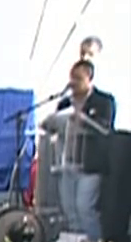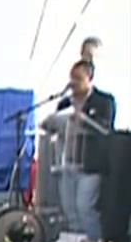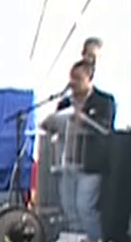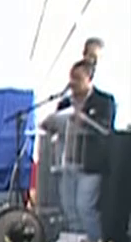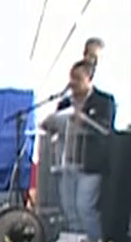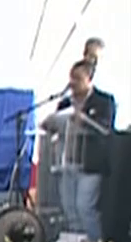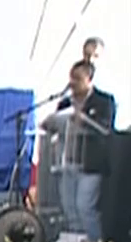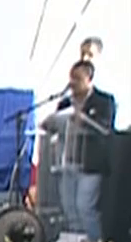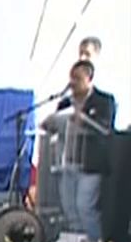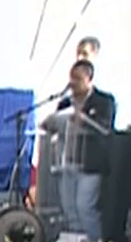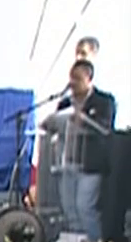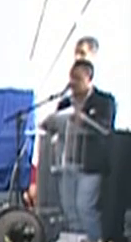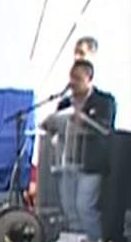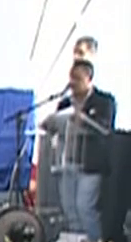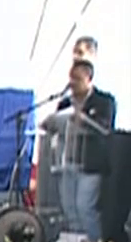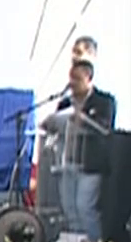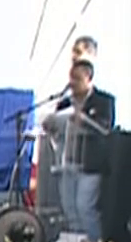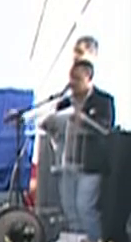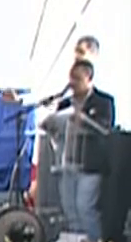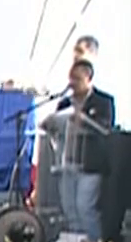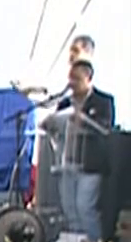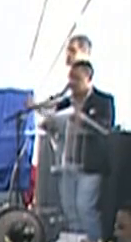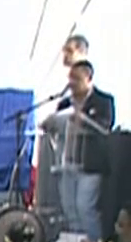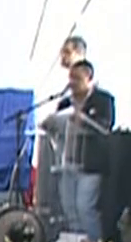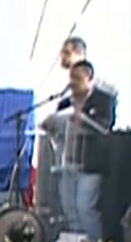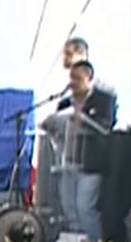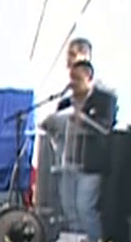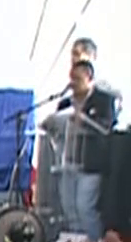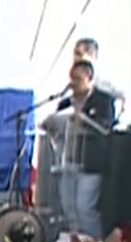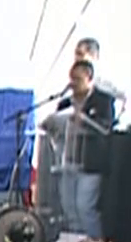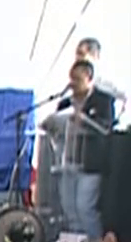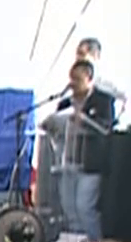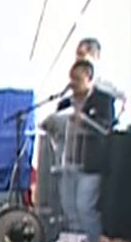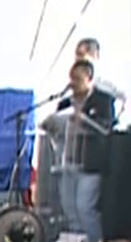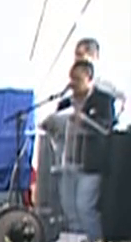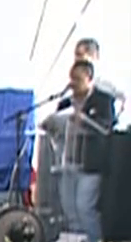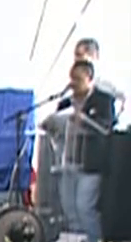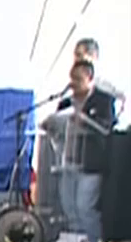O deputado federal Roberto Brito.